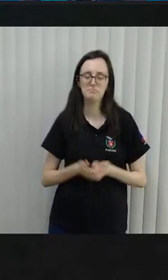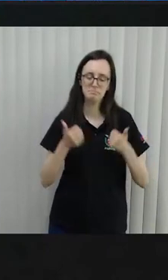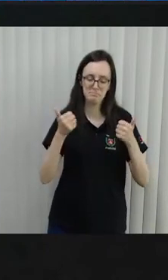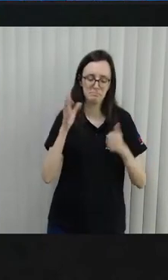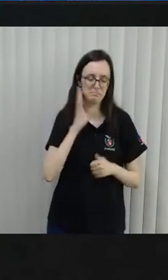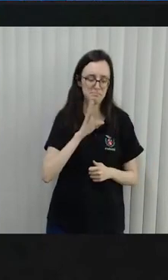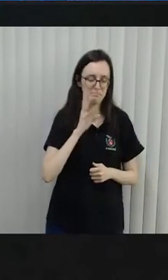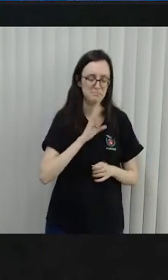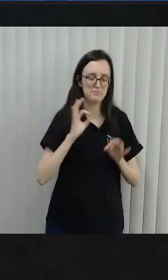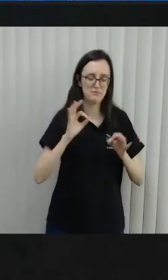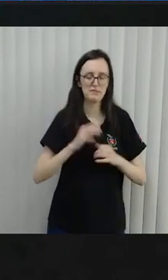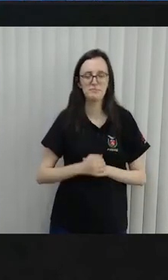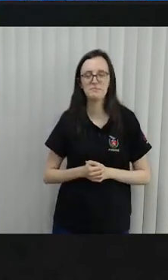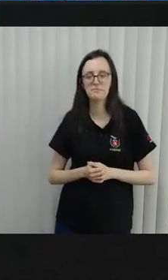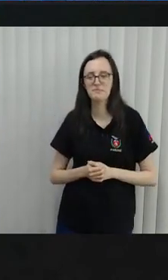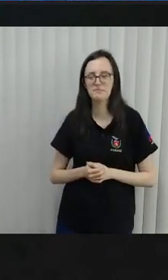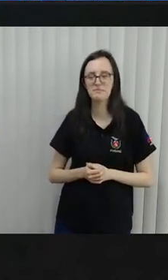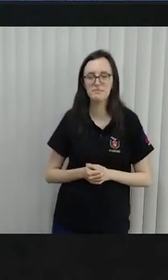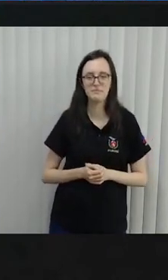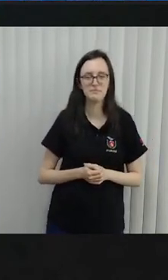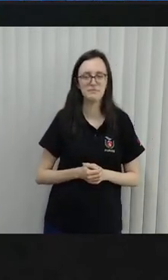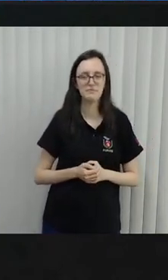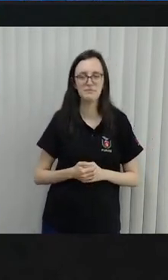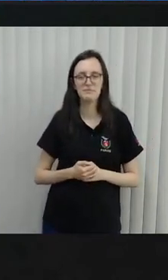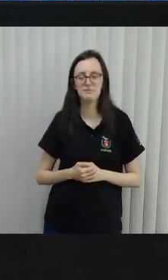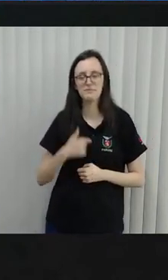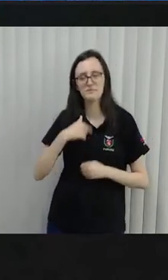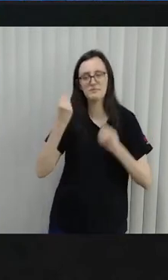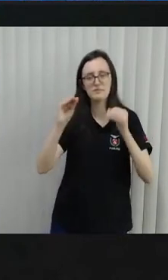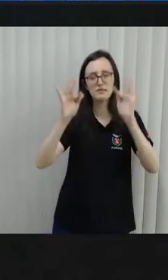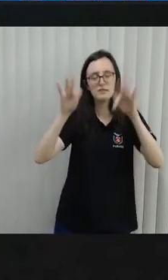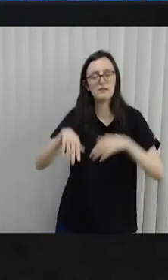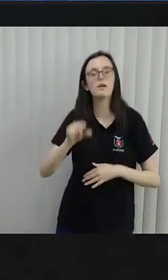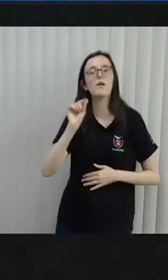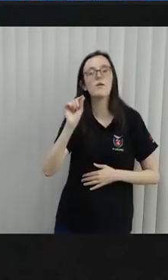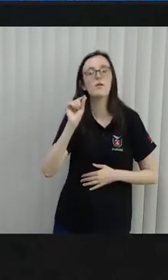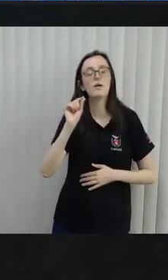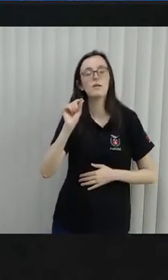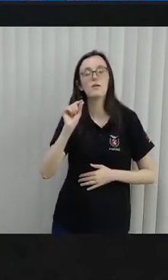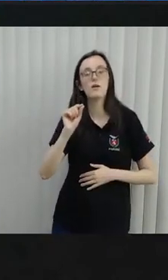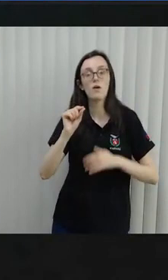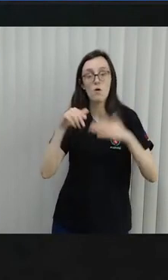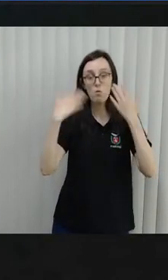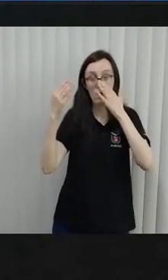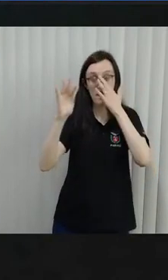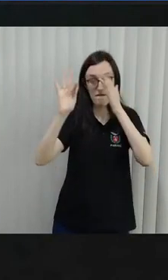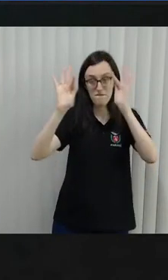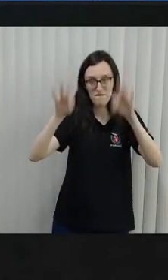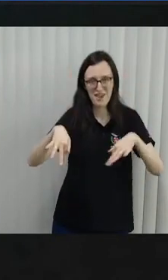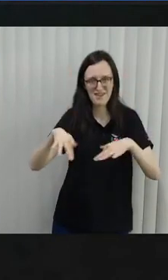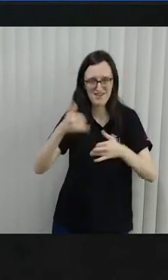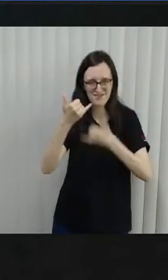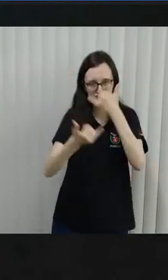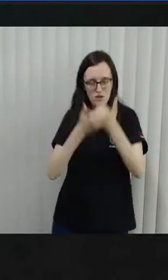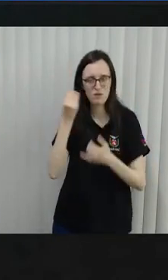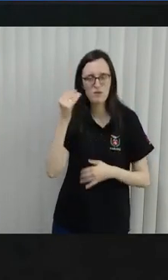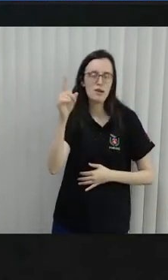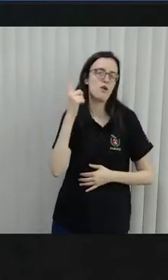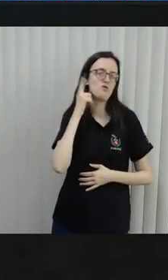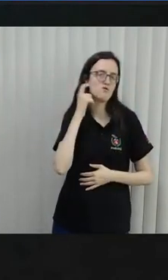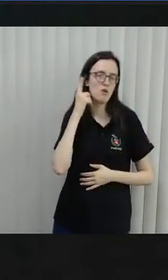sim. Aí, beleza. E vou colocar para finalizar aqui, ó. Quando receber fim de jogo, quero tocar aquele efeito sonoro